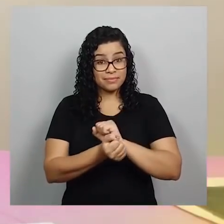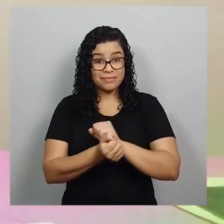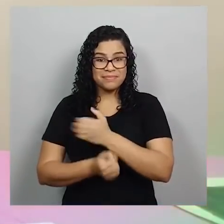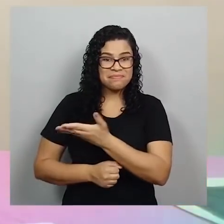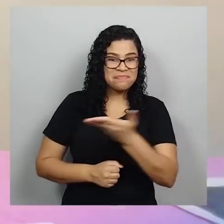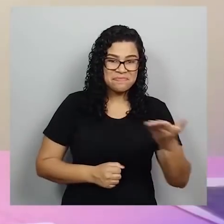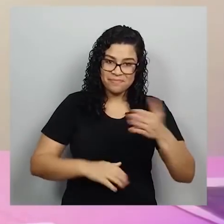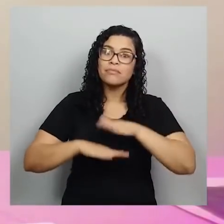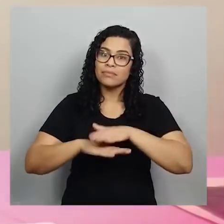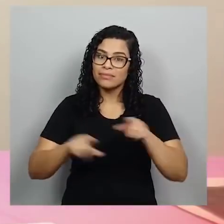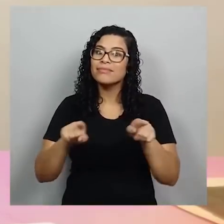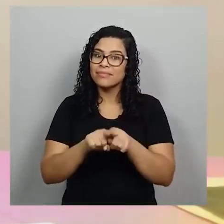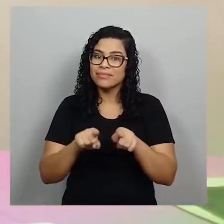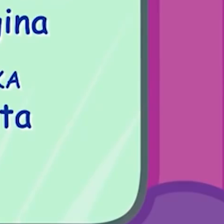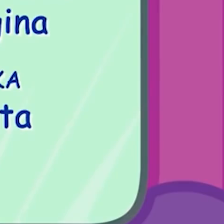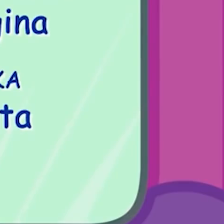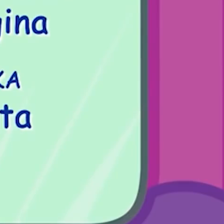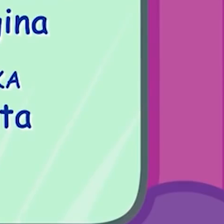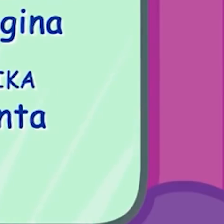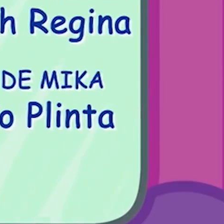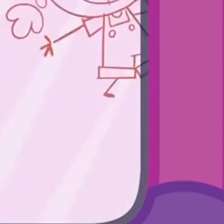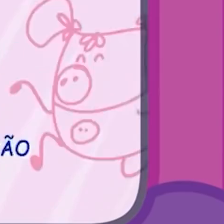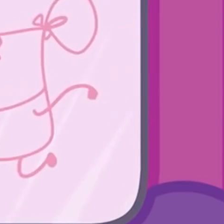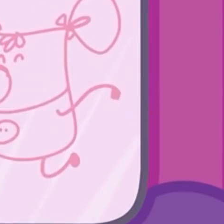Espero que vocês aí façam.